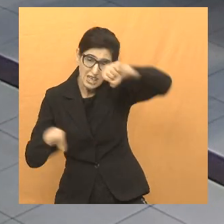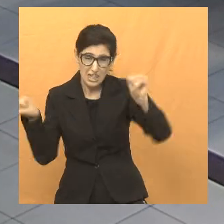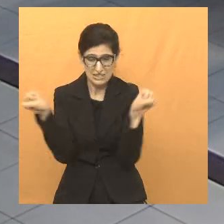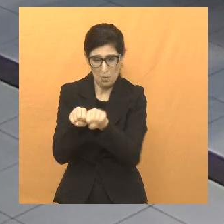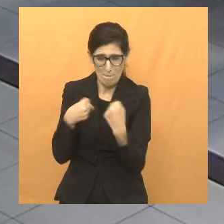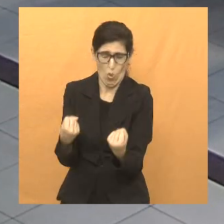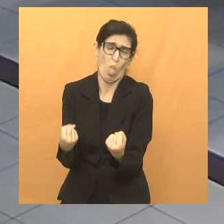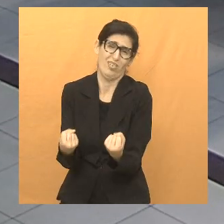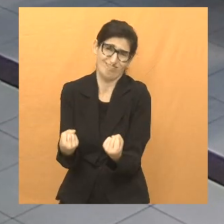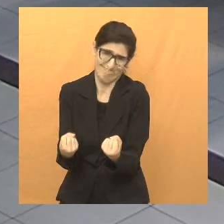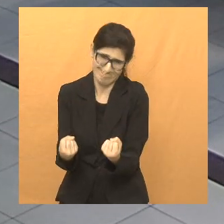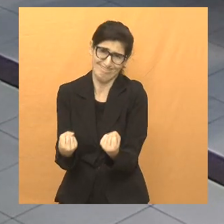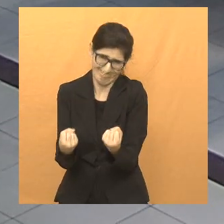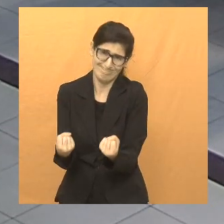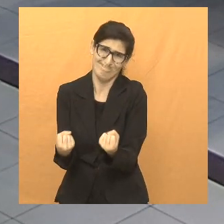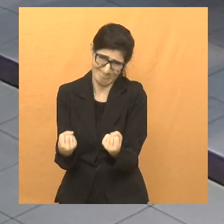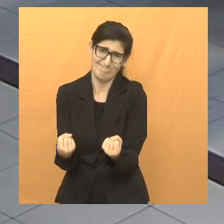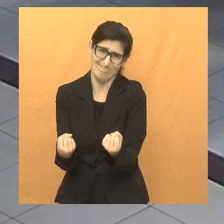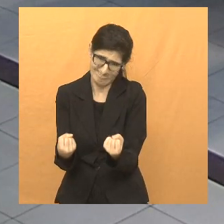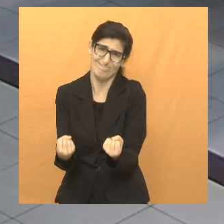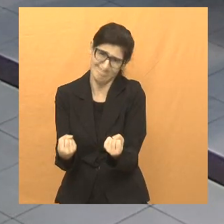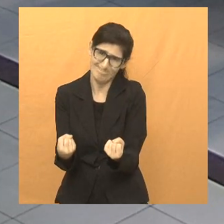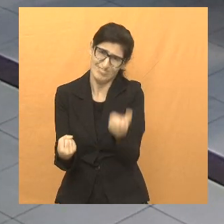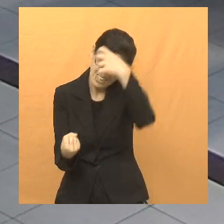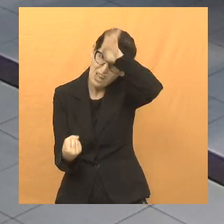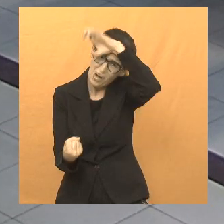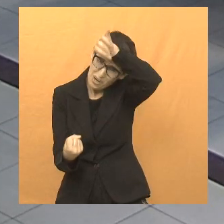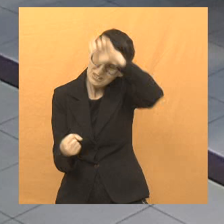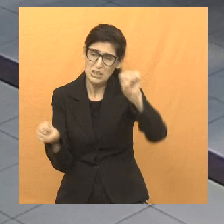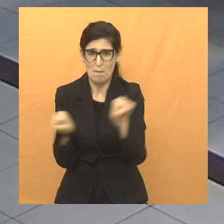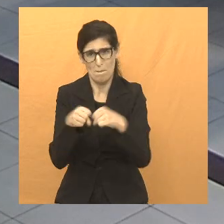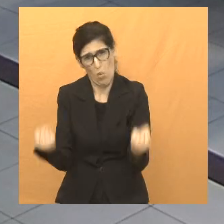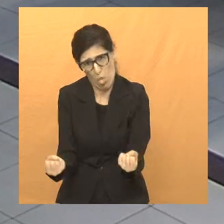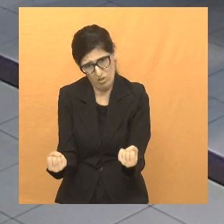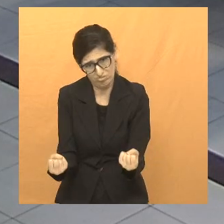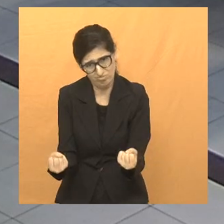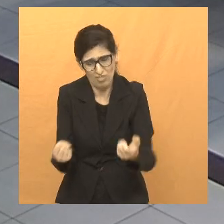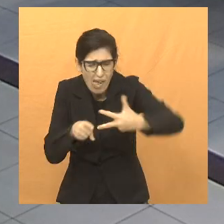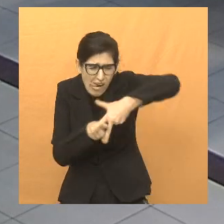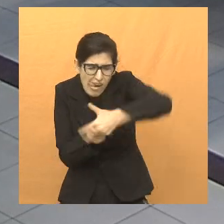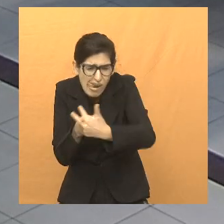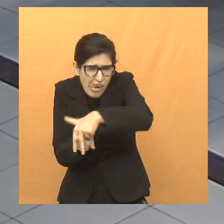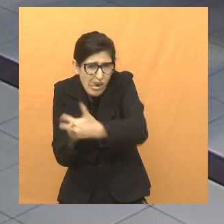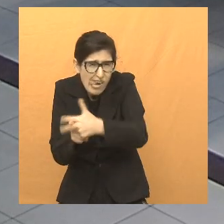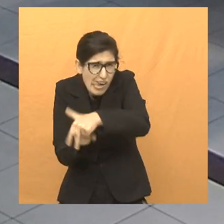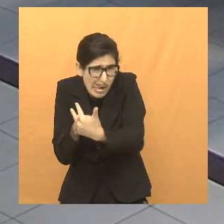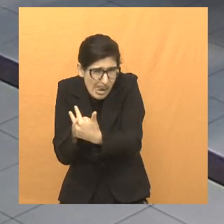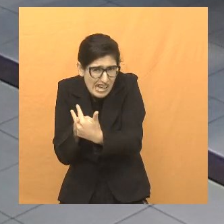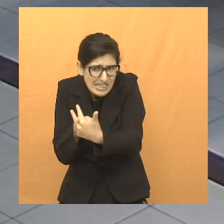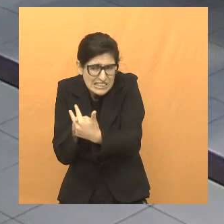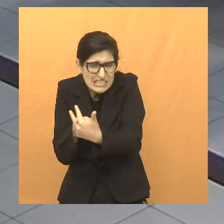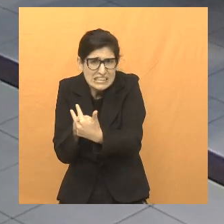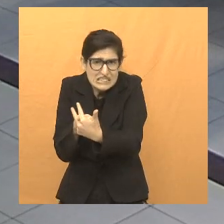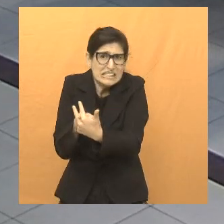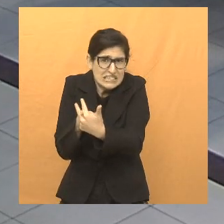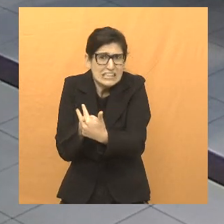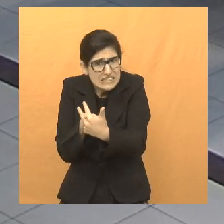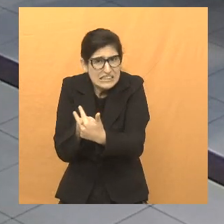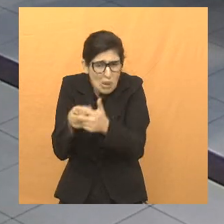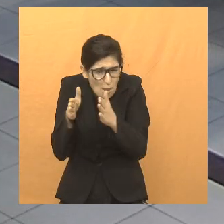e ela estava quebrada, foi para manutenção e nós ficamos um pequeno período